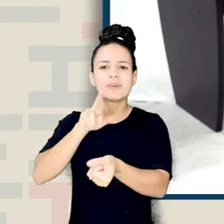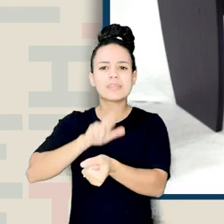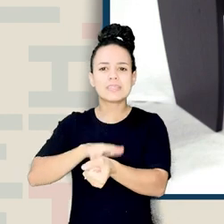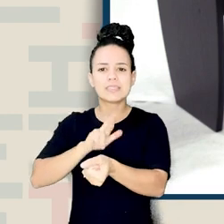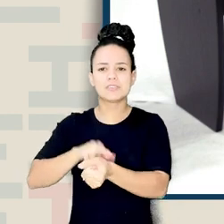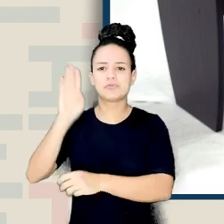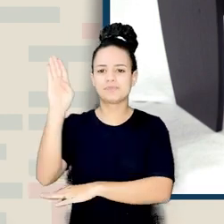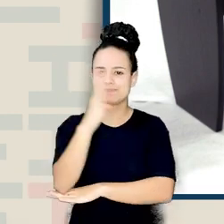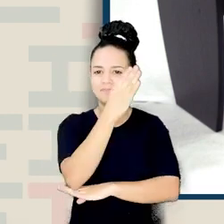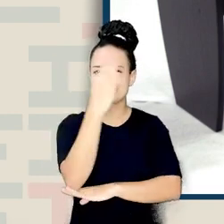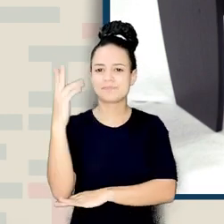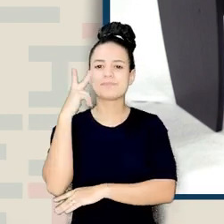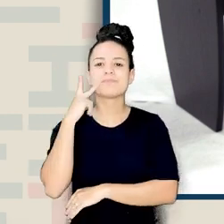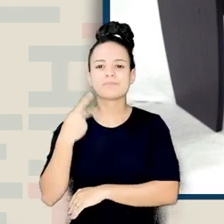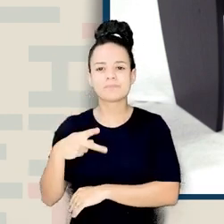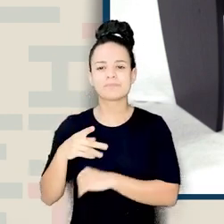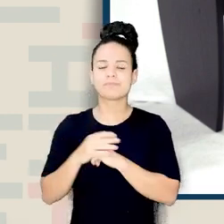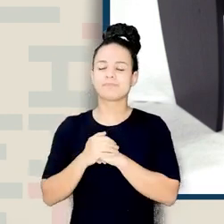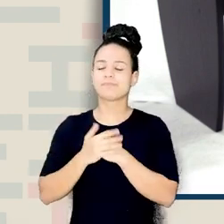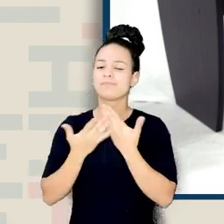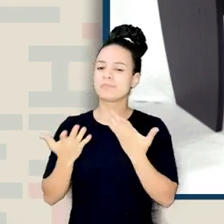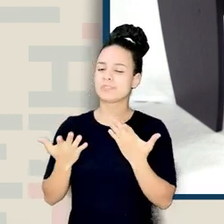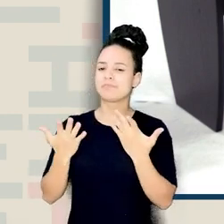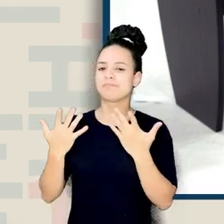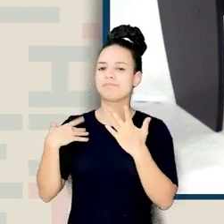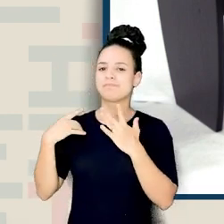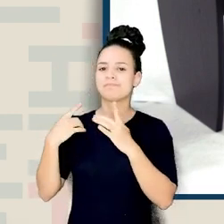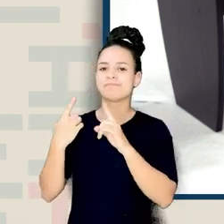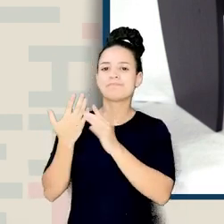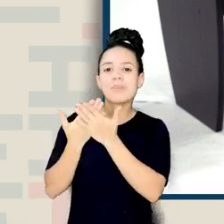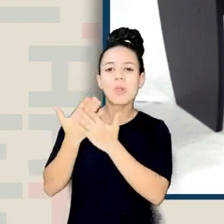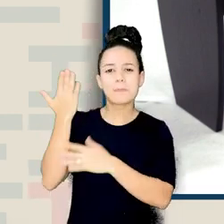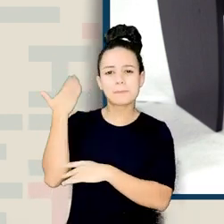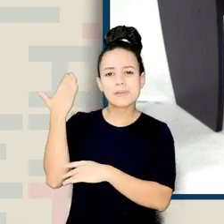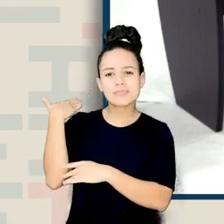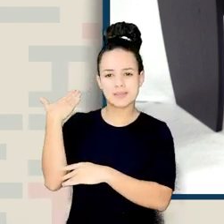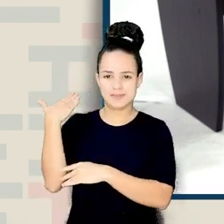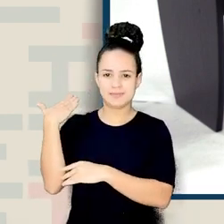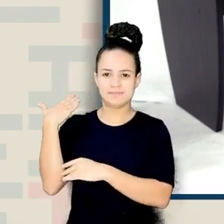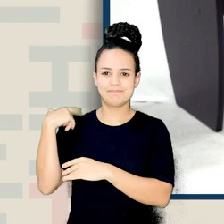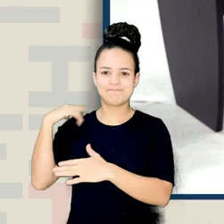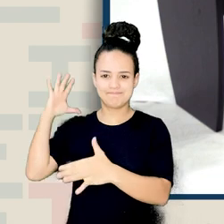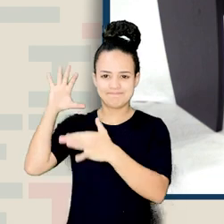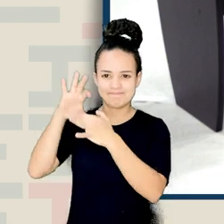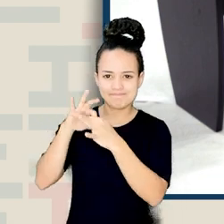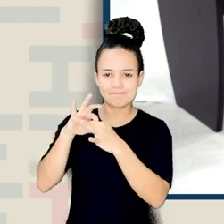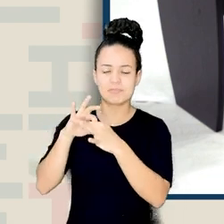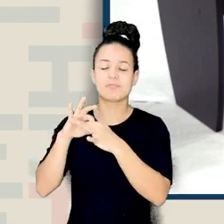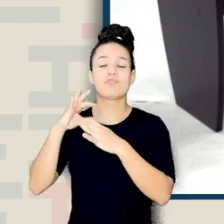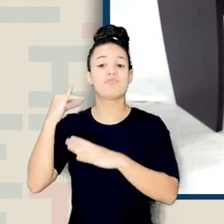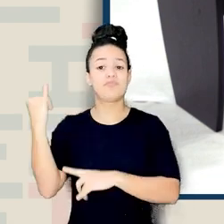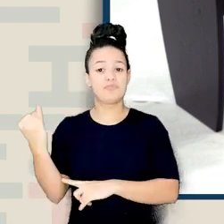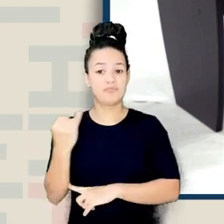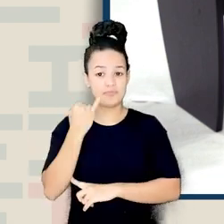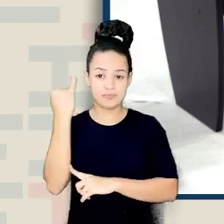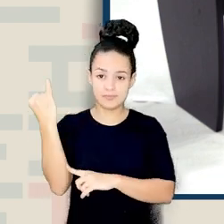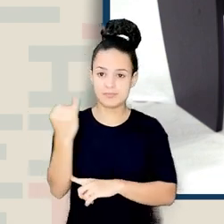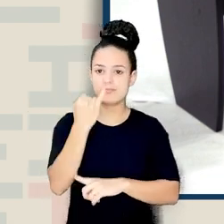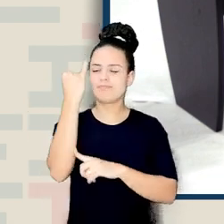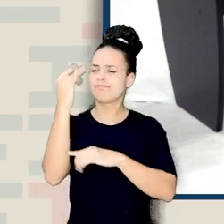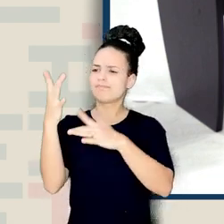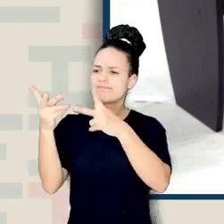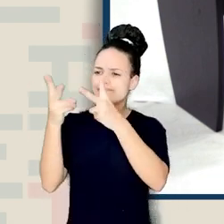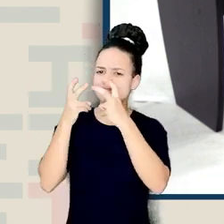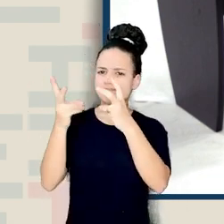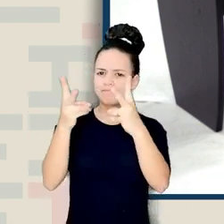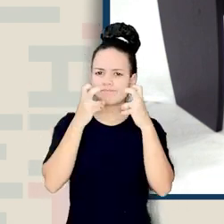maracatu cearense. Como eu vinha finalizando na aula anterior, foi de fundamental importância